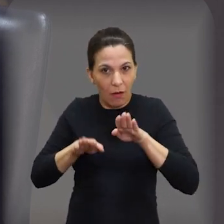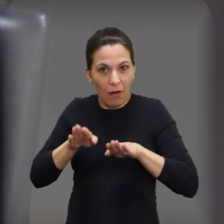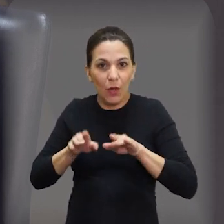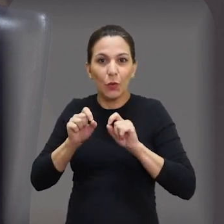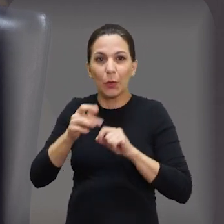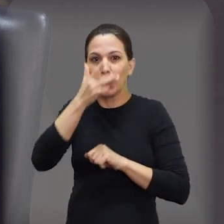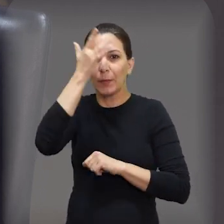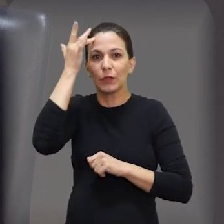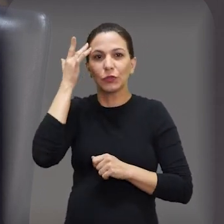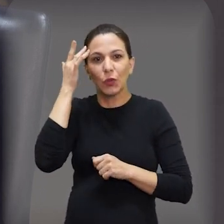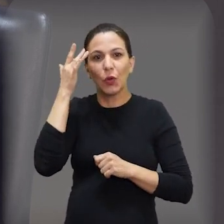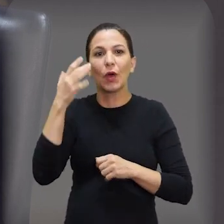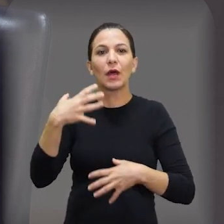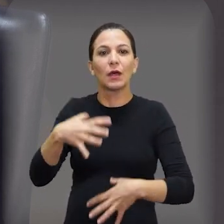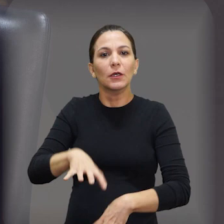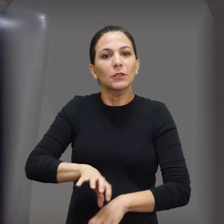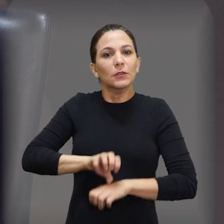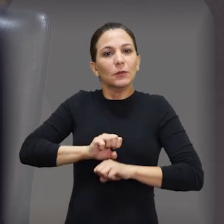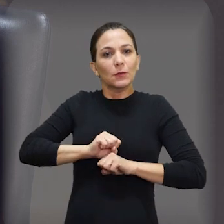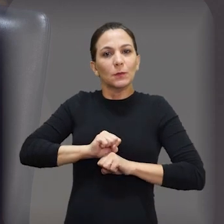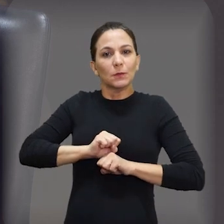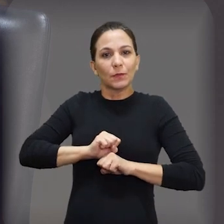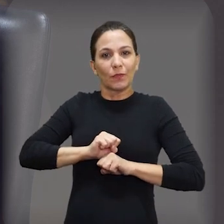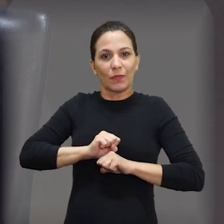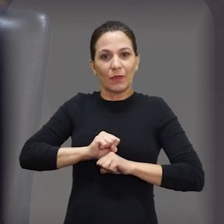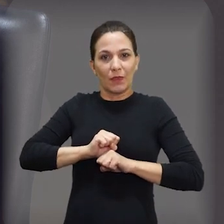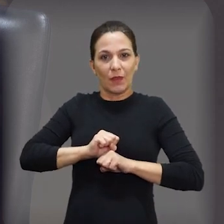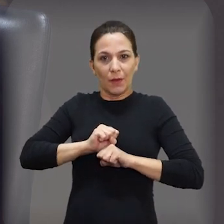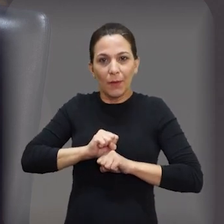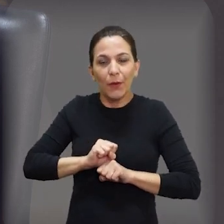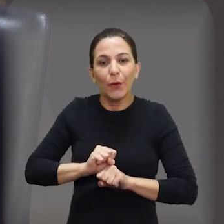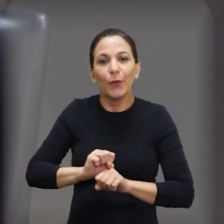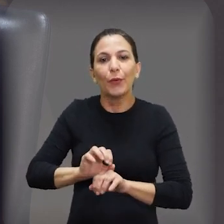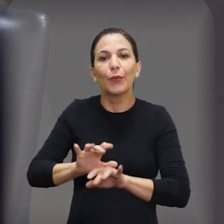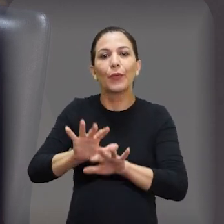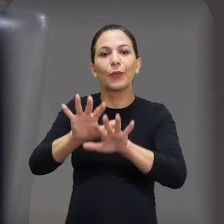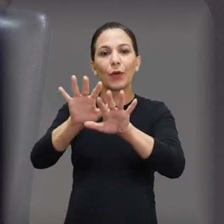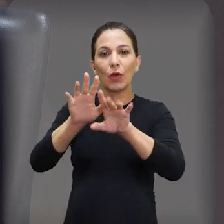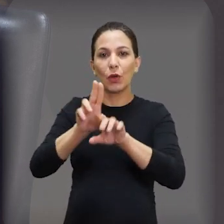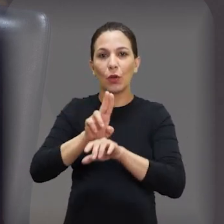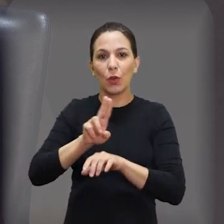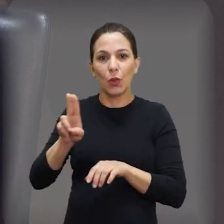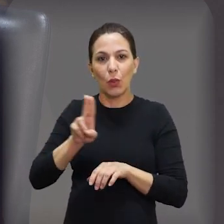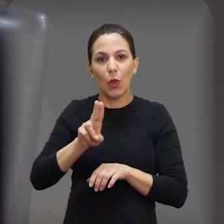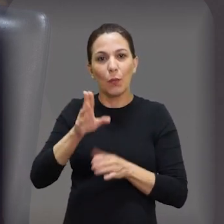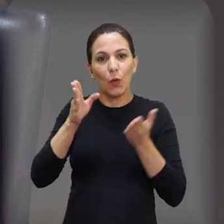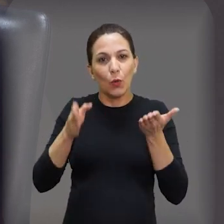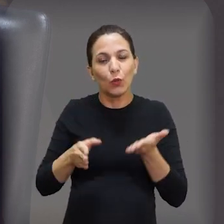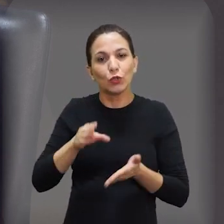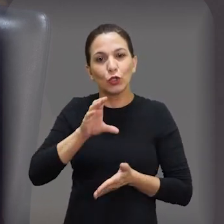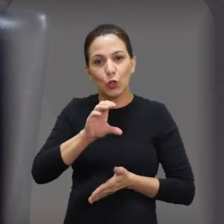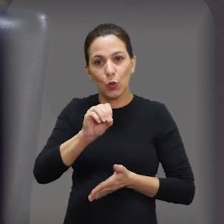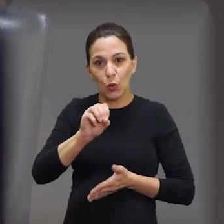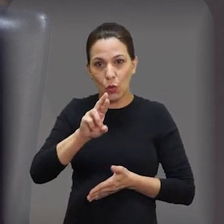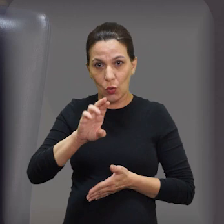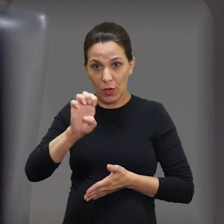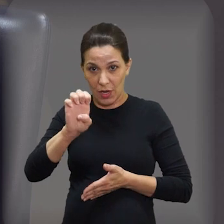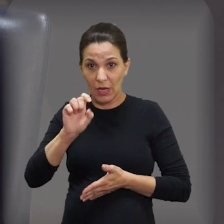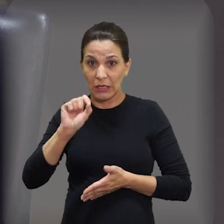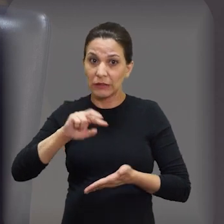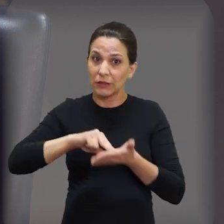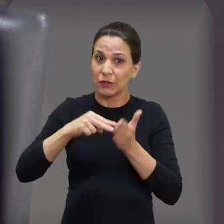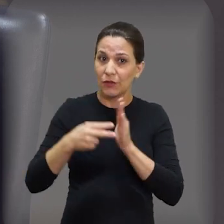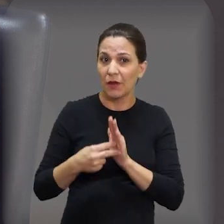controle, durante essa expiração, ele vai fazer uma contração do que o Pilates chamava de powerhouse, que é o nosso centro